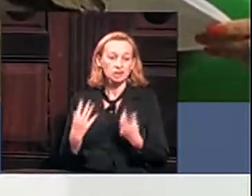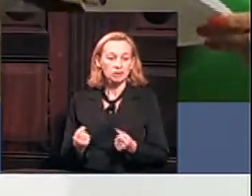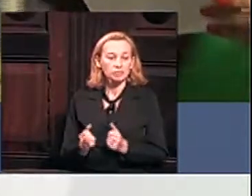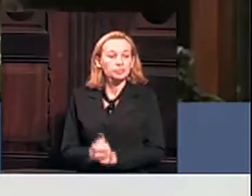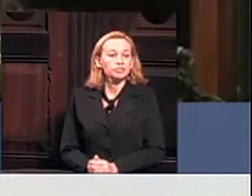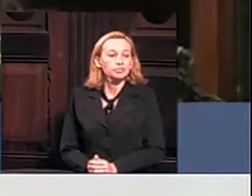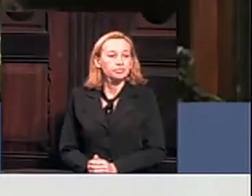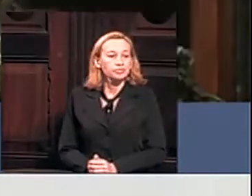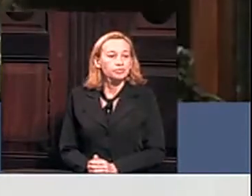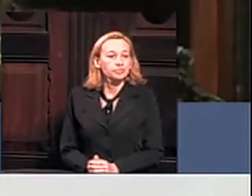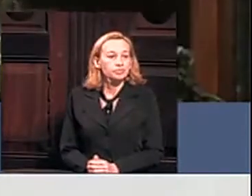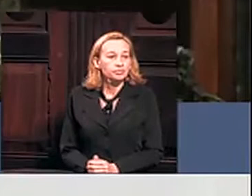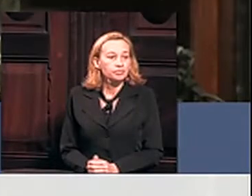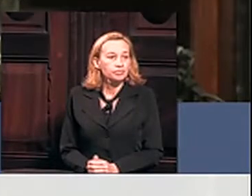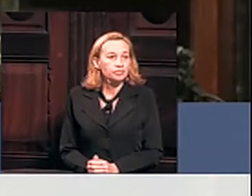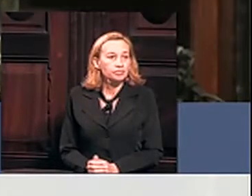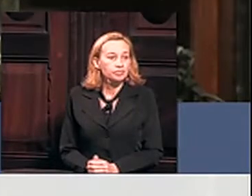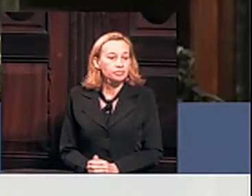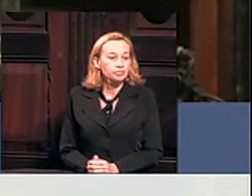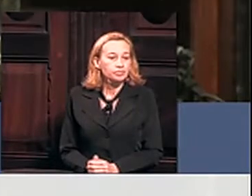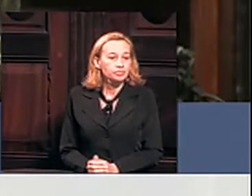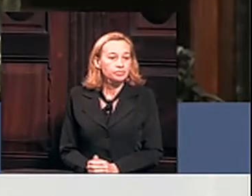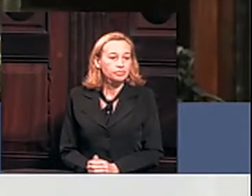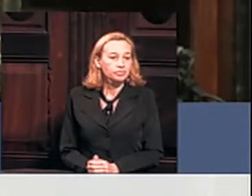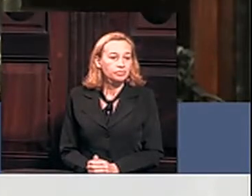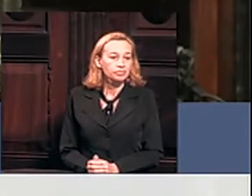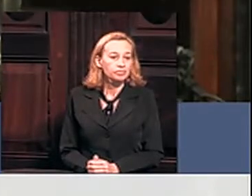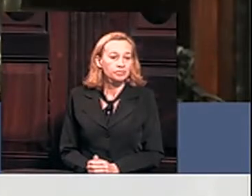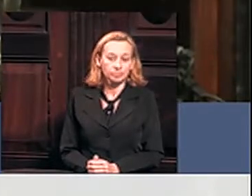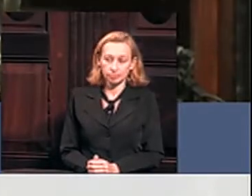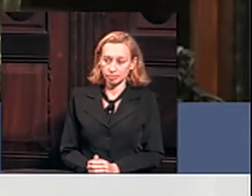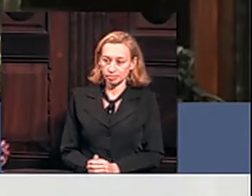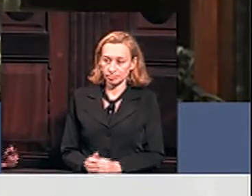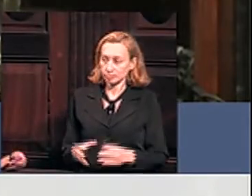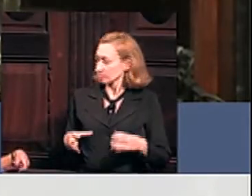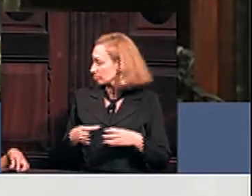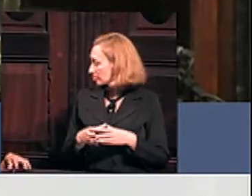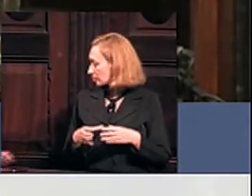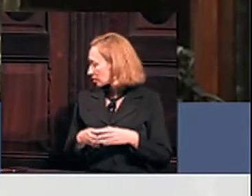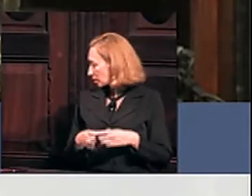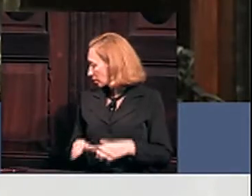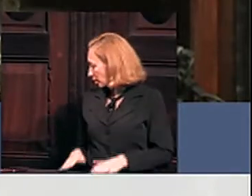favorável. Pela Comissão de Defesa Civil, deputado Dica, se encontra?